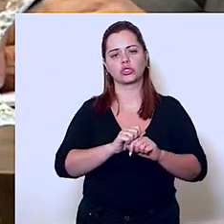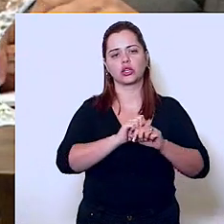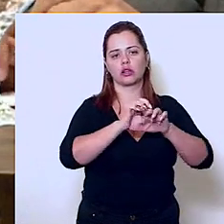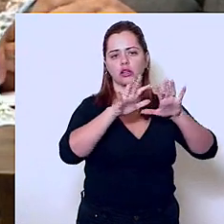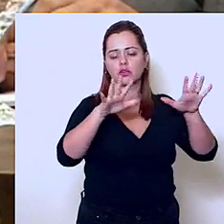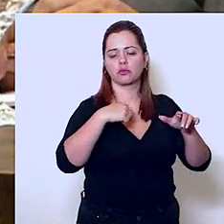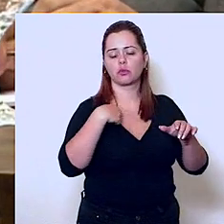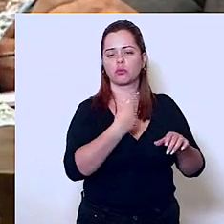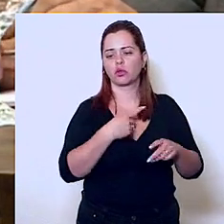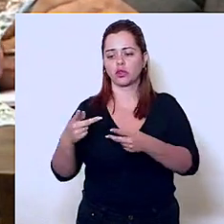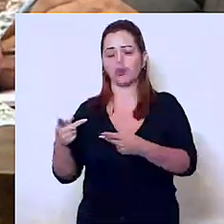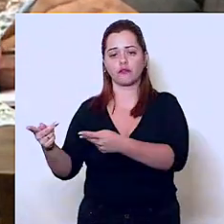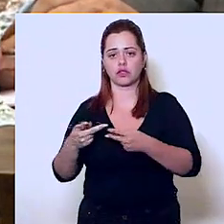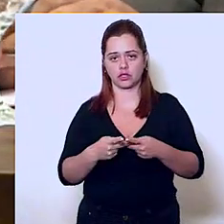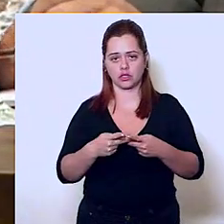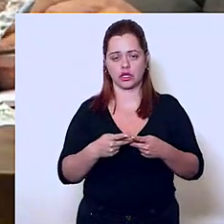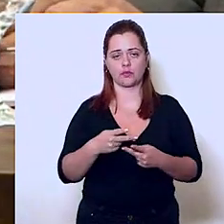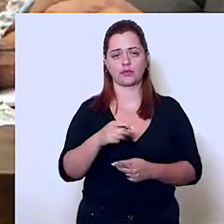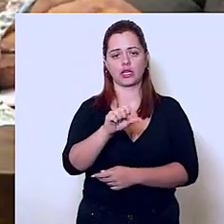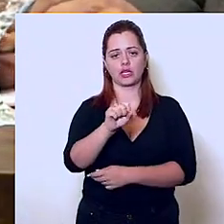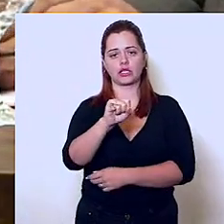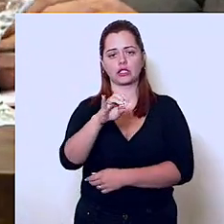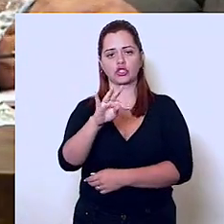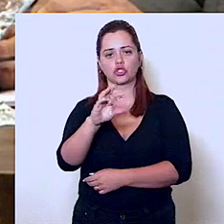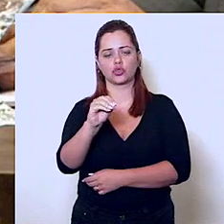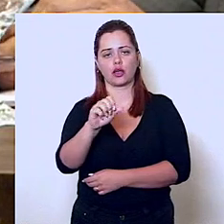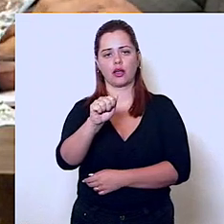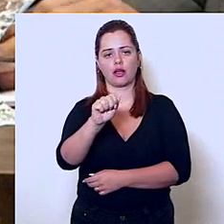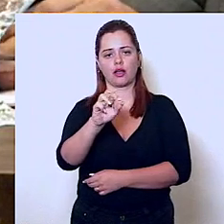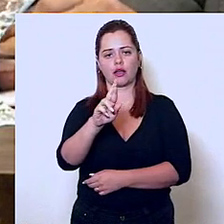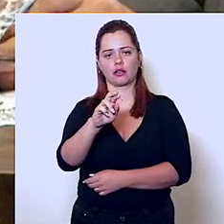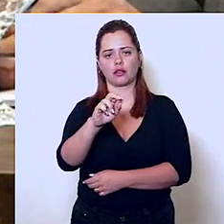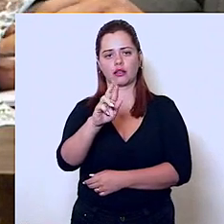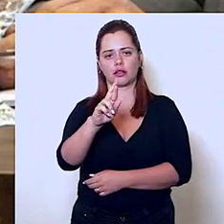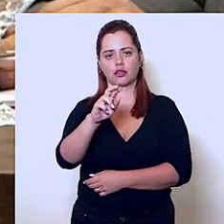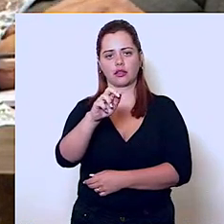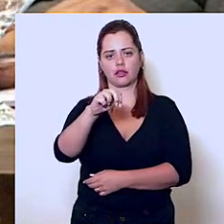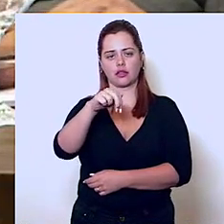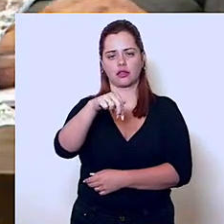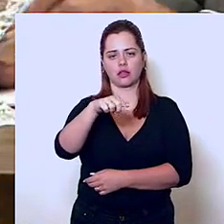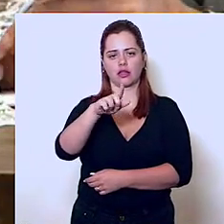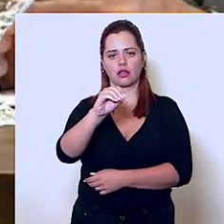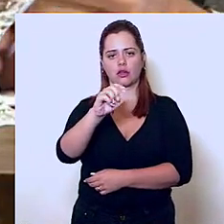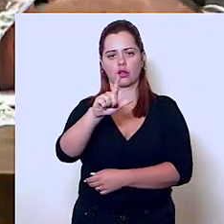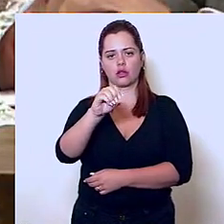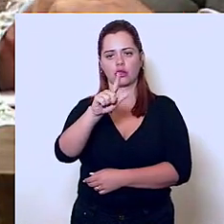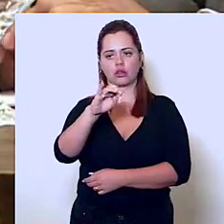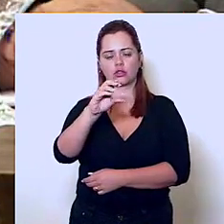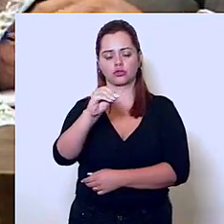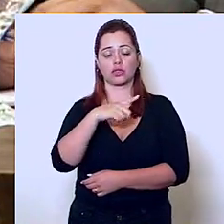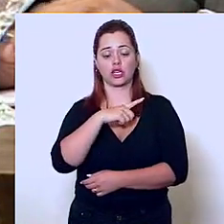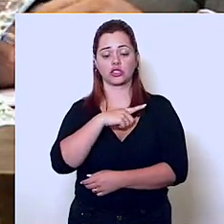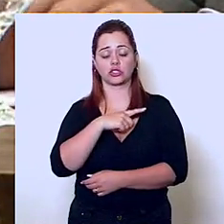um sítio arqueológico que teria sido um dos possíveis lugares onde os jardins suspensos da Babilônia